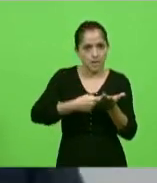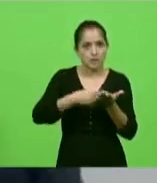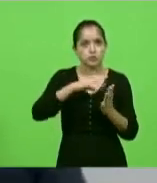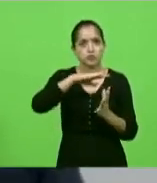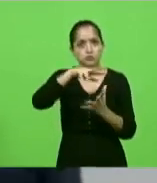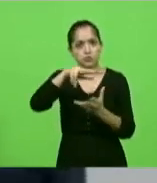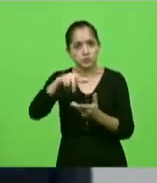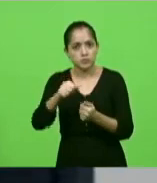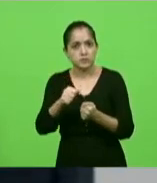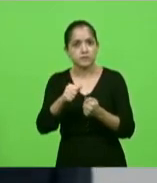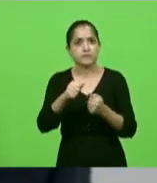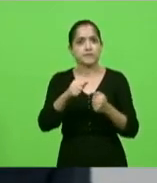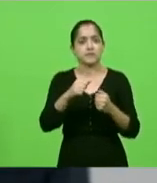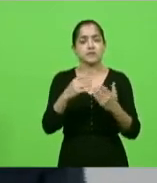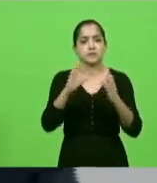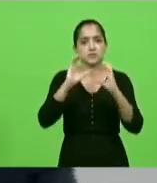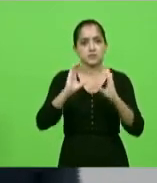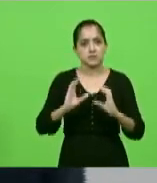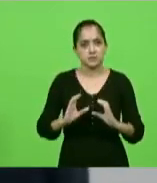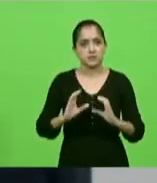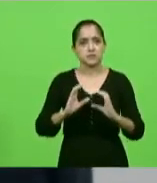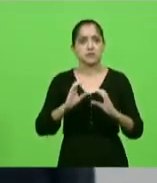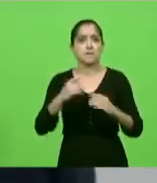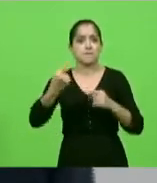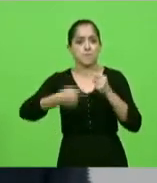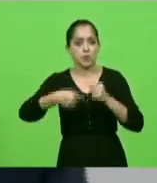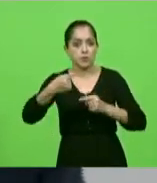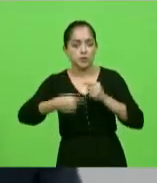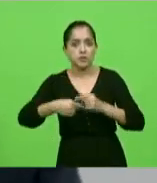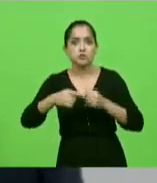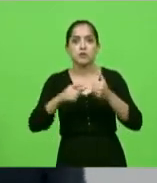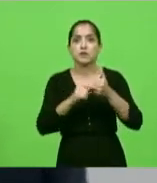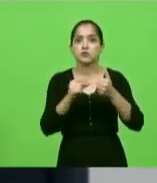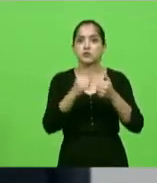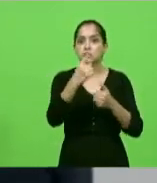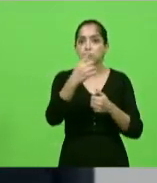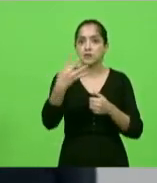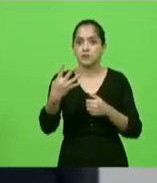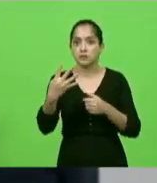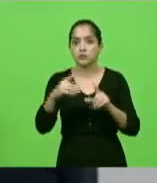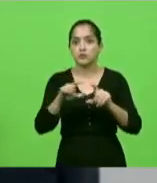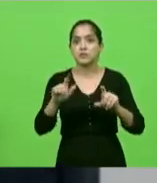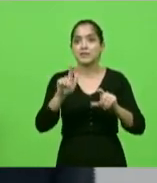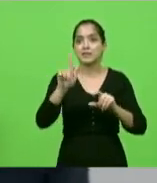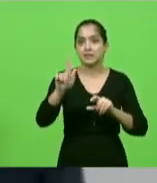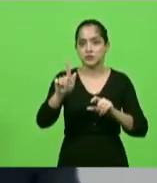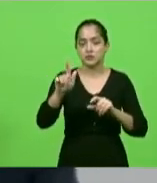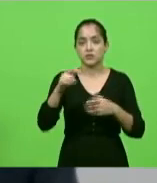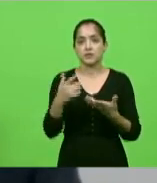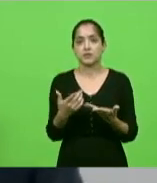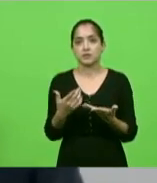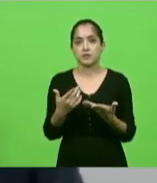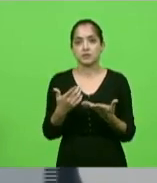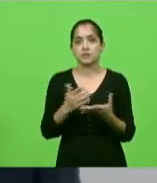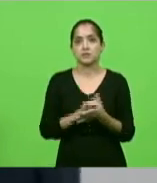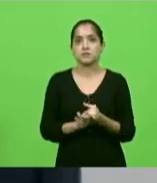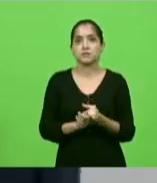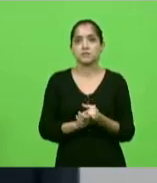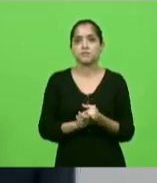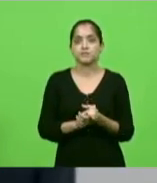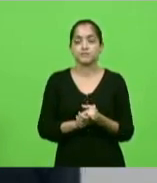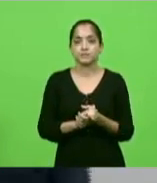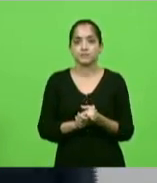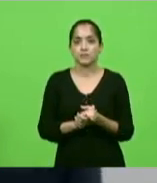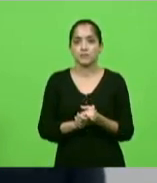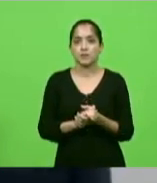e Políticos. Trago aqui o artigo 14, a linha G, certo? Que não há